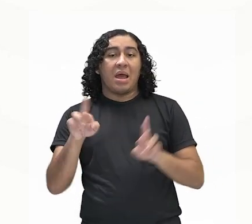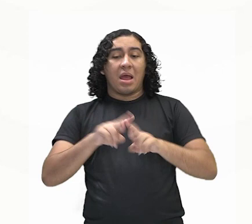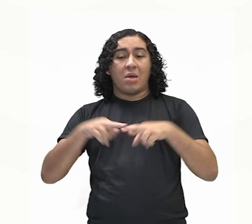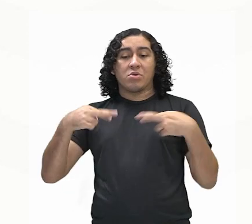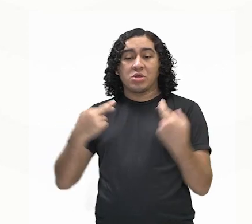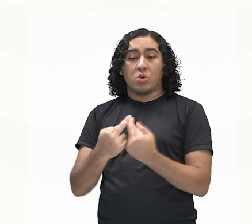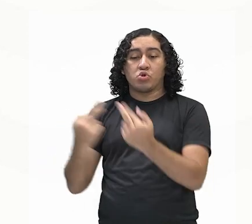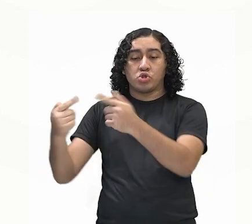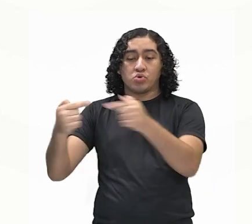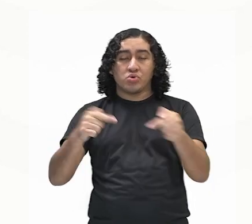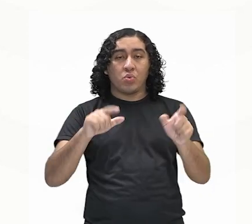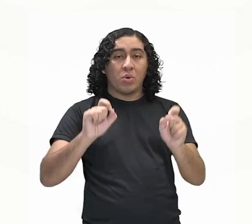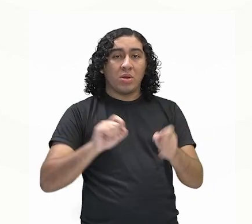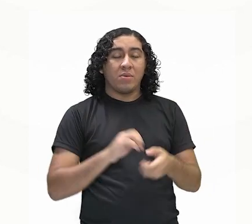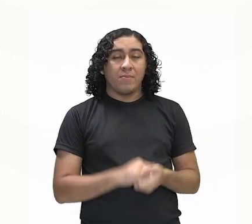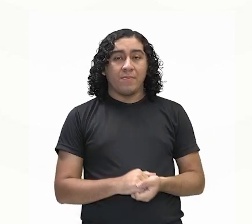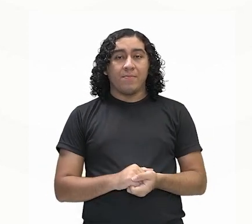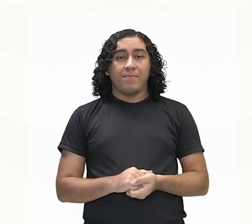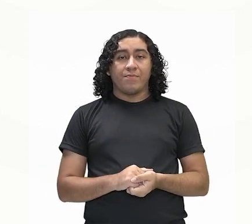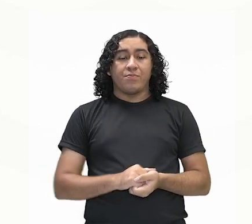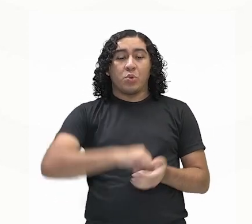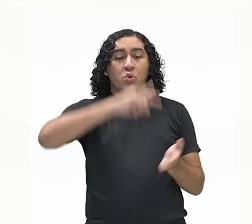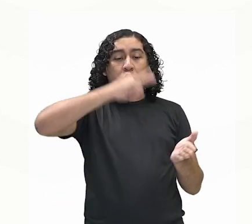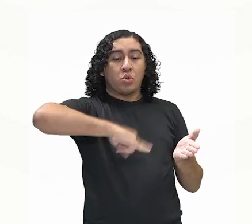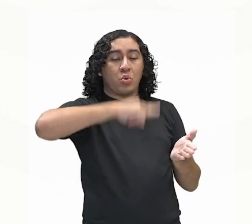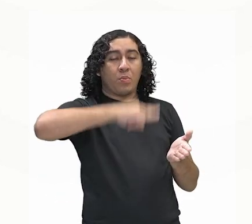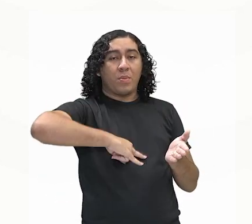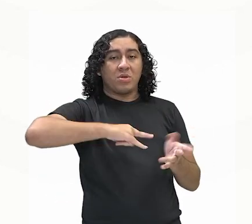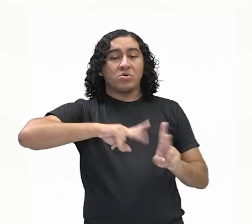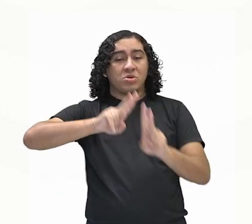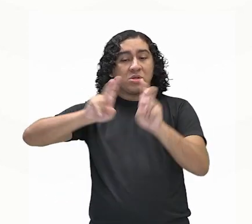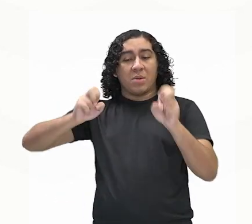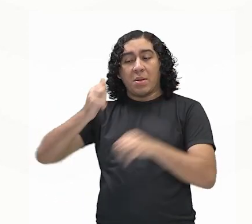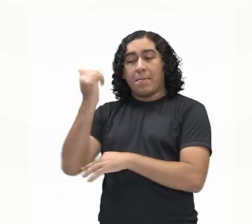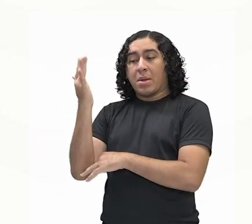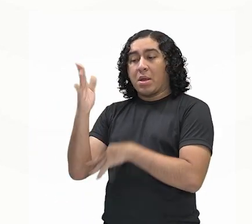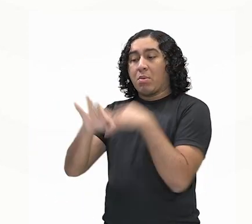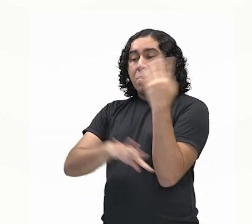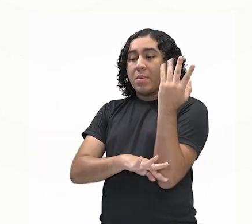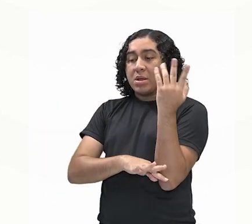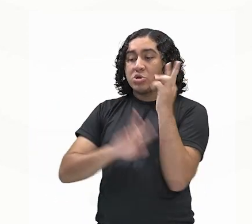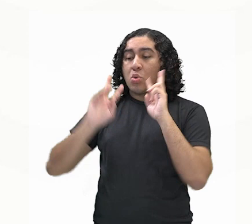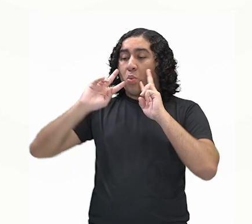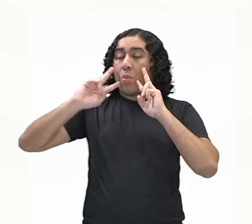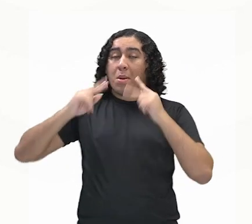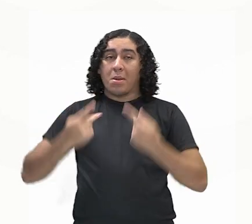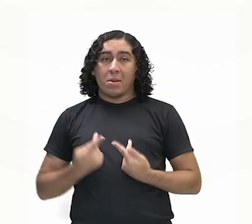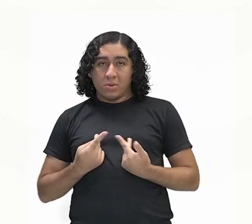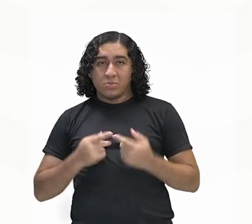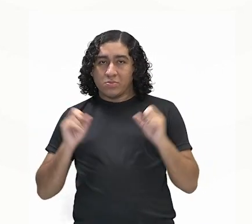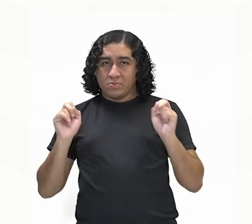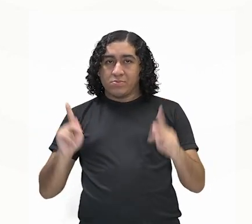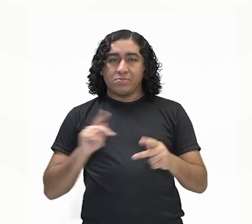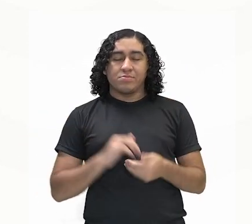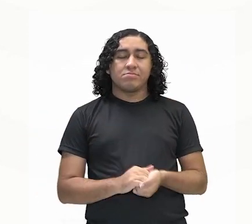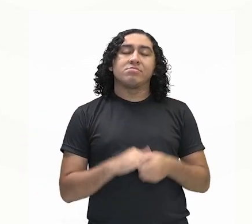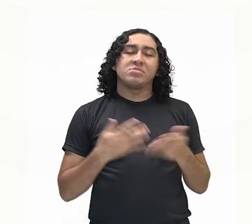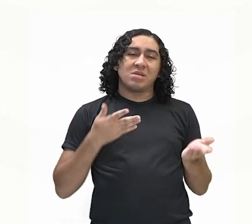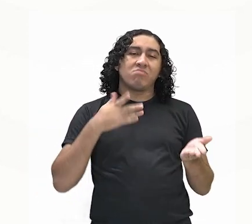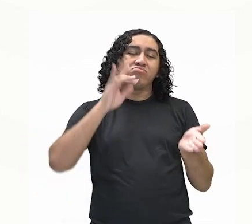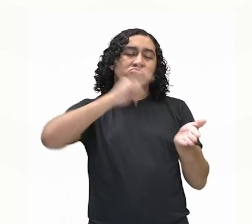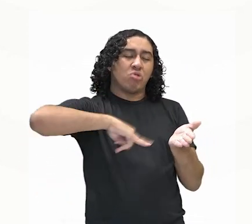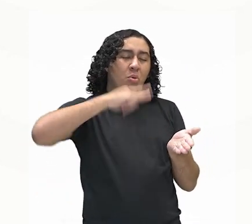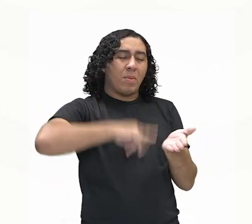a questão da declaração sobre o meio ambiente humano, tá bom, turma? Então, vários documentos